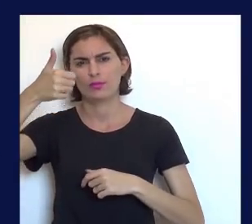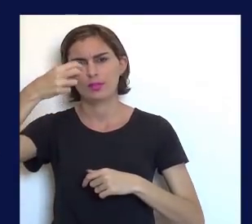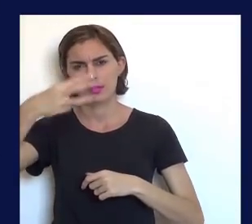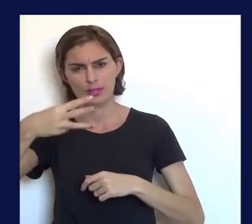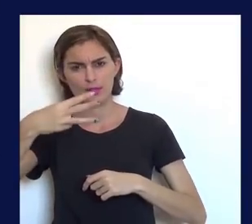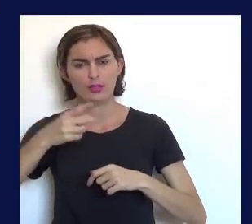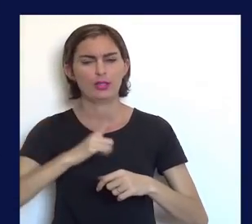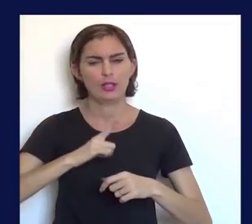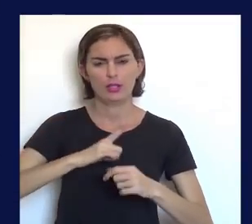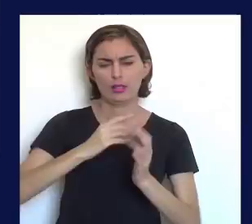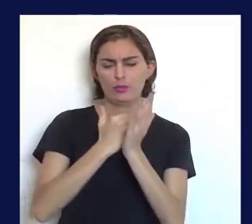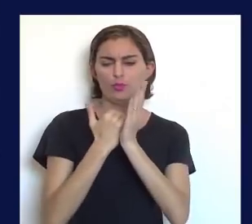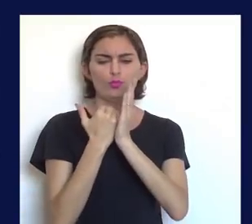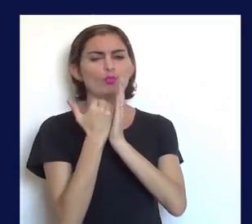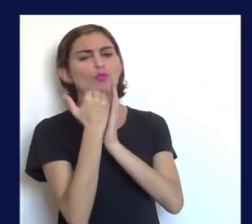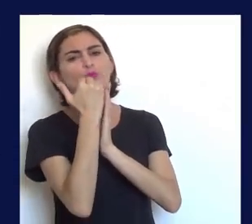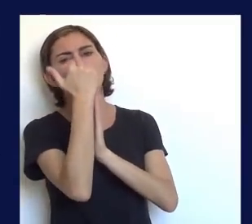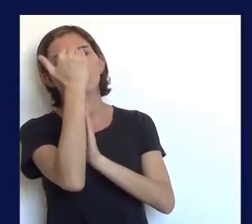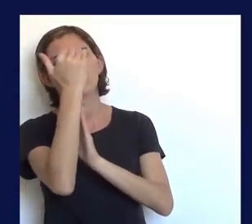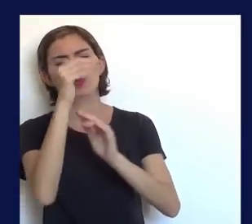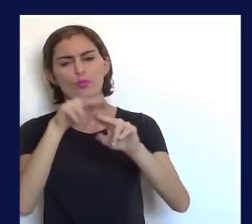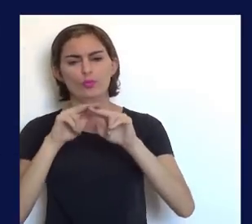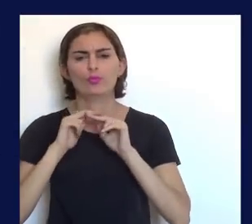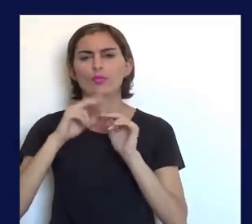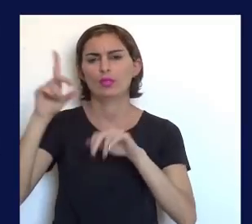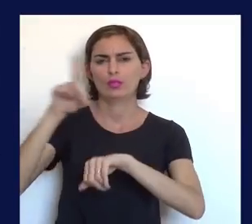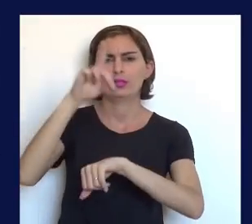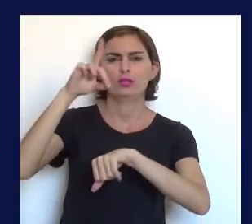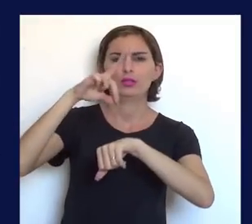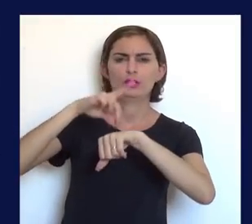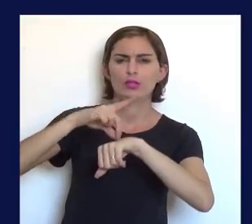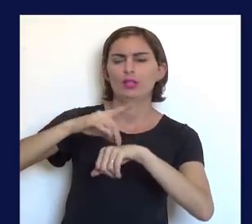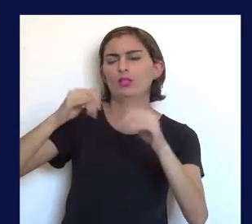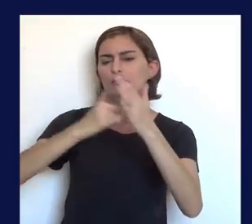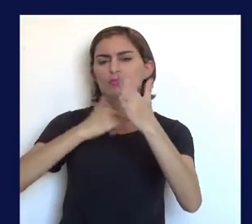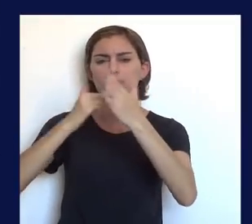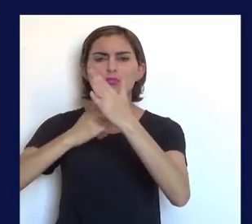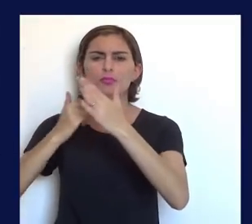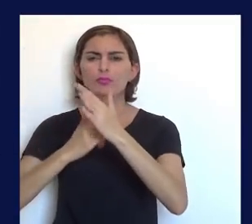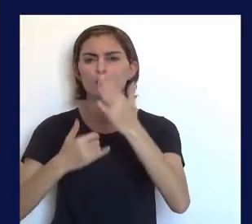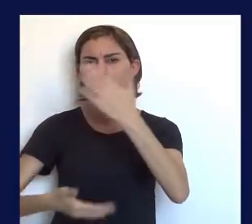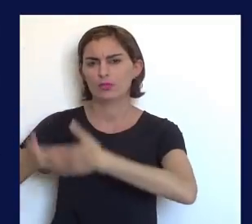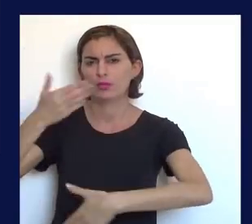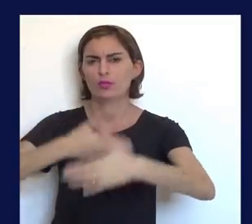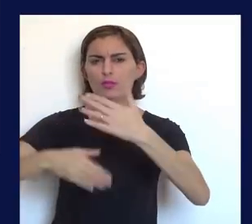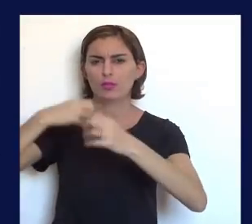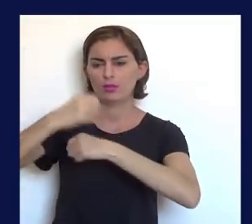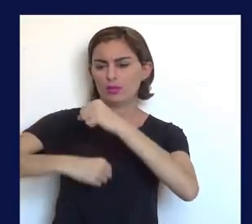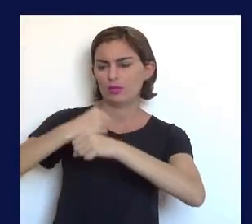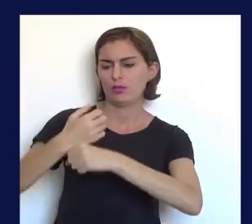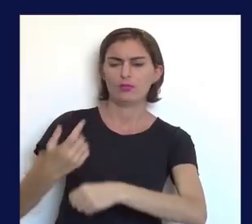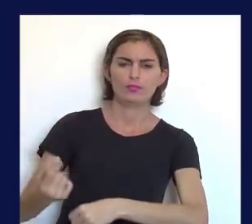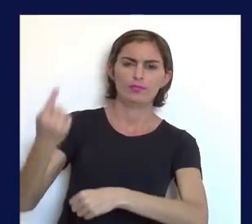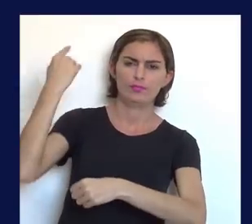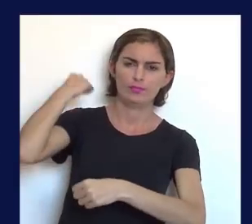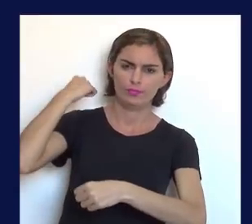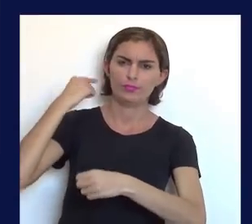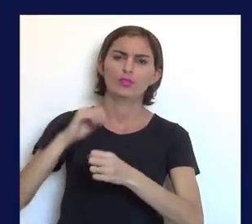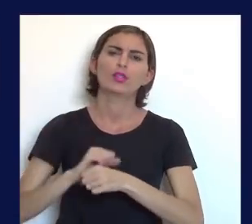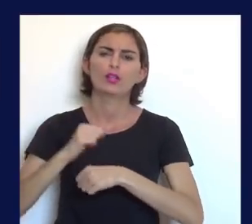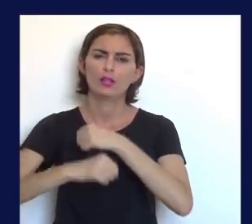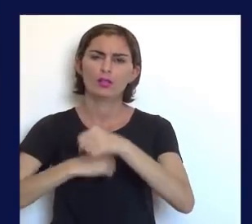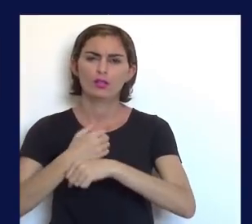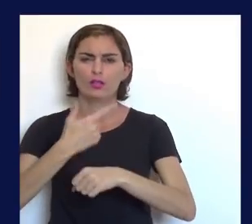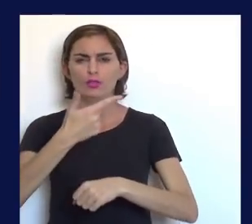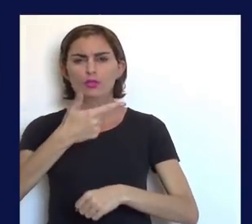2013, houve um aumento nos casos de dengue registrados em relação ao ano anterior. O ano anterior